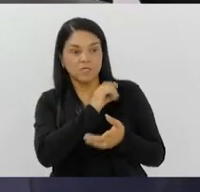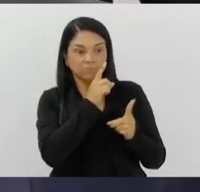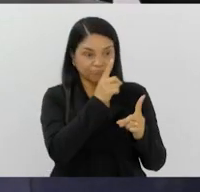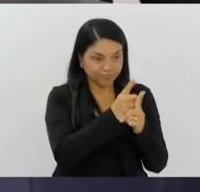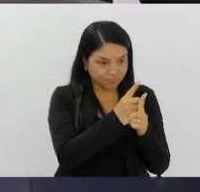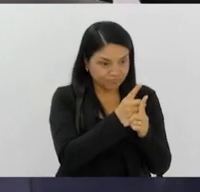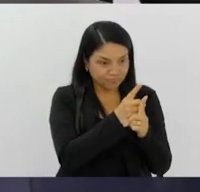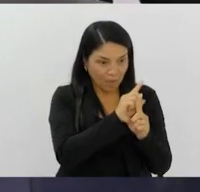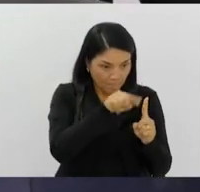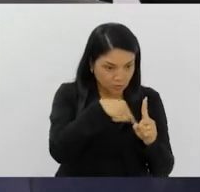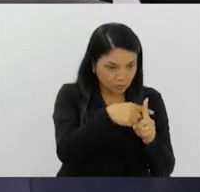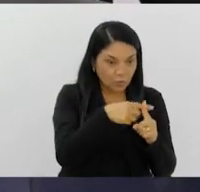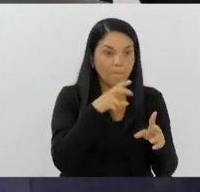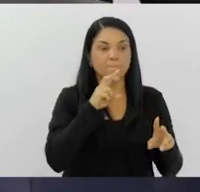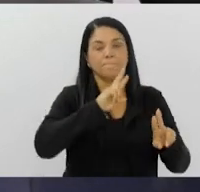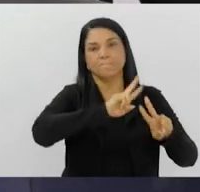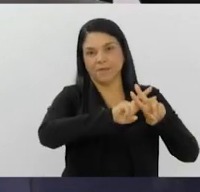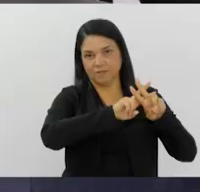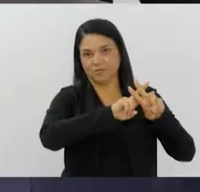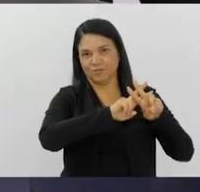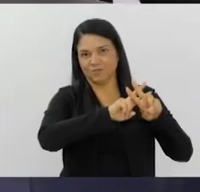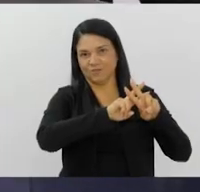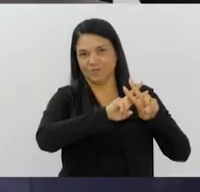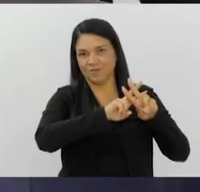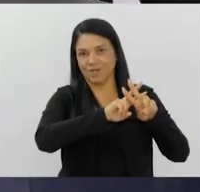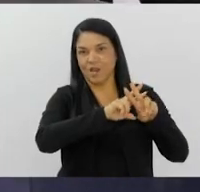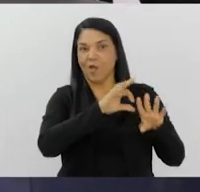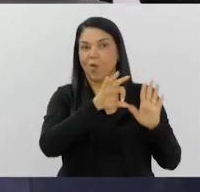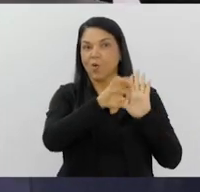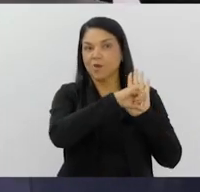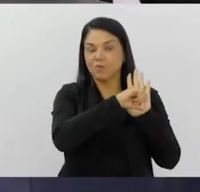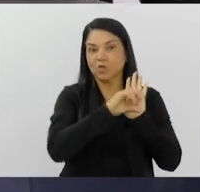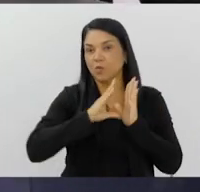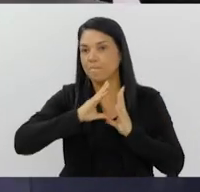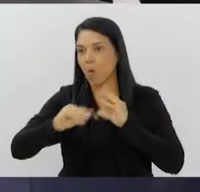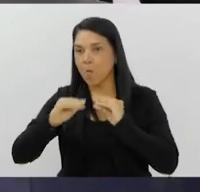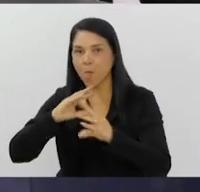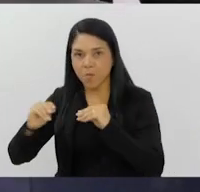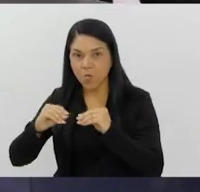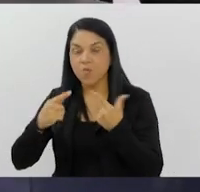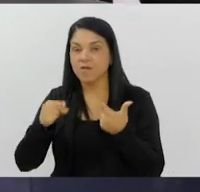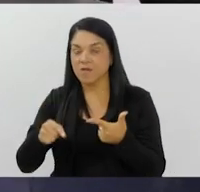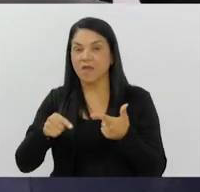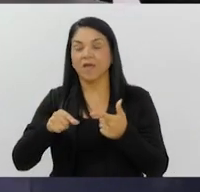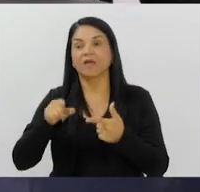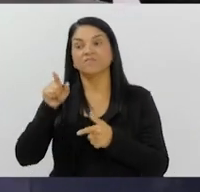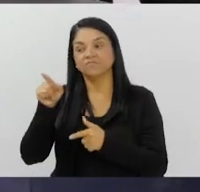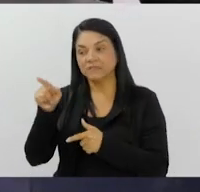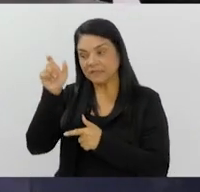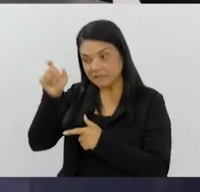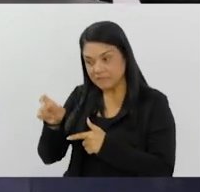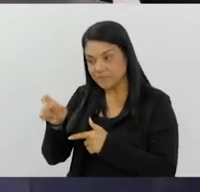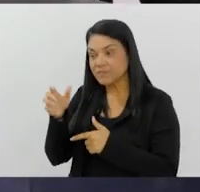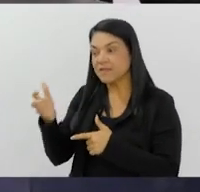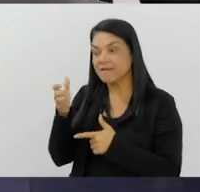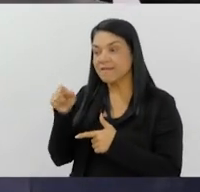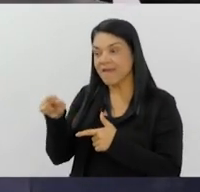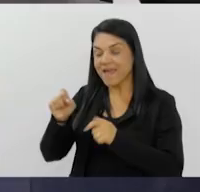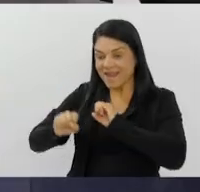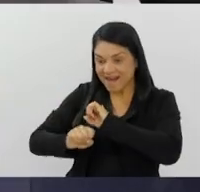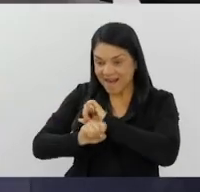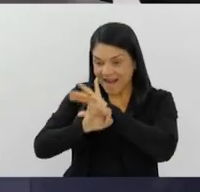positivo você é preso porque é um bandido foragido Então você tá querendo que seja claro que é